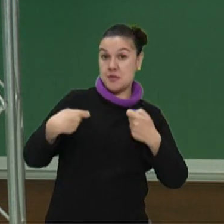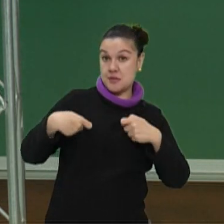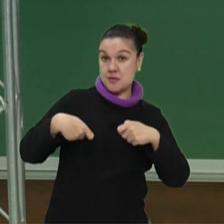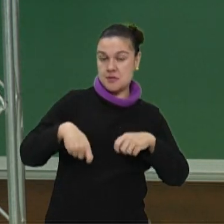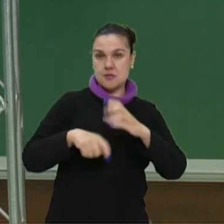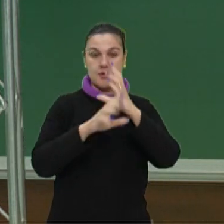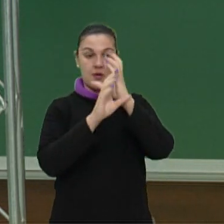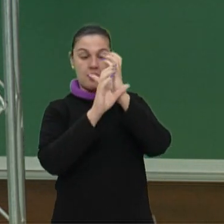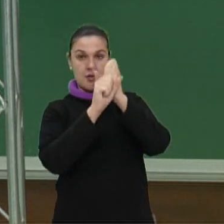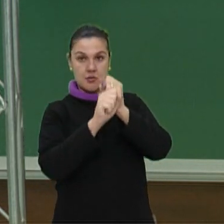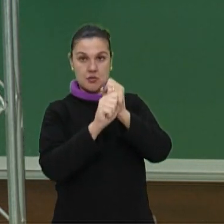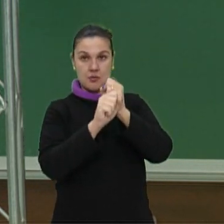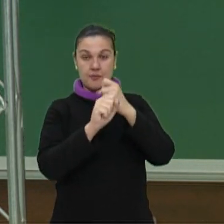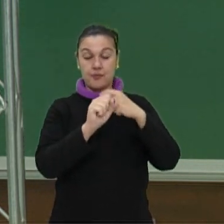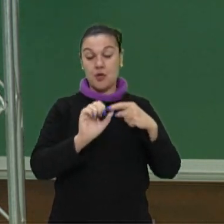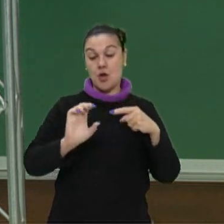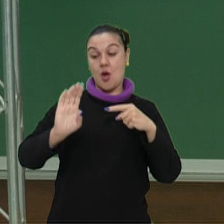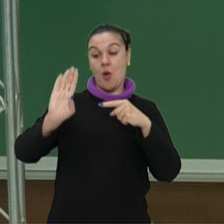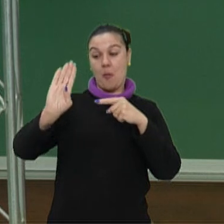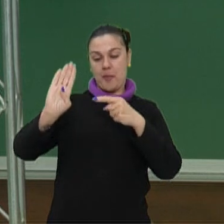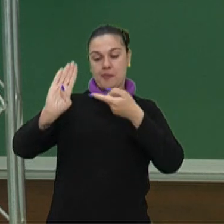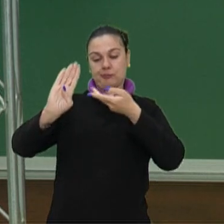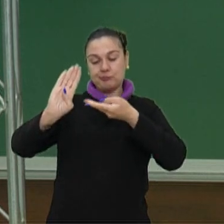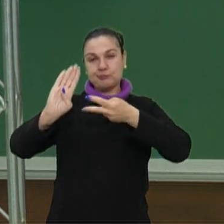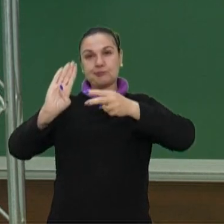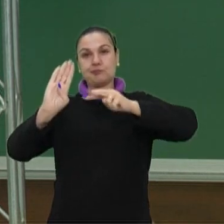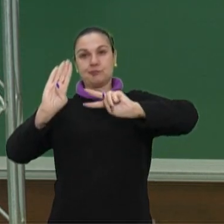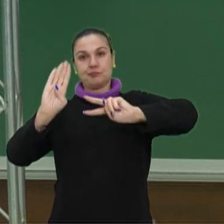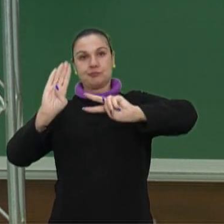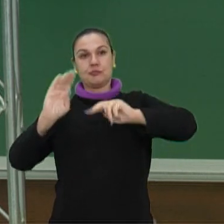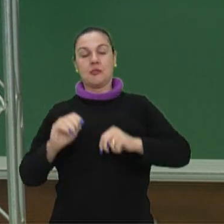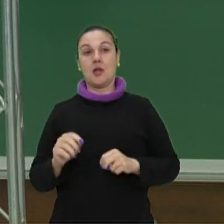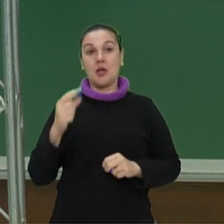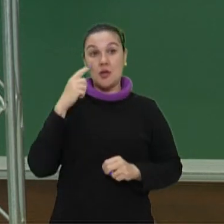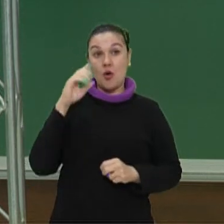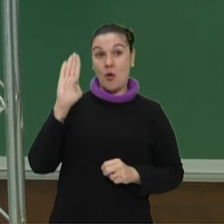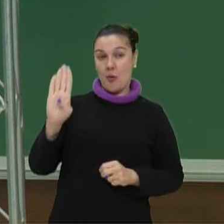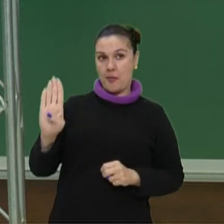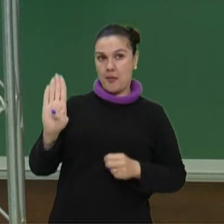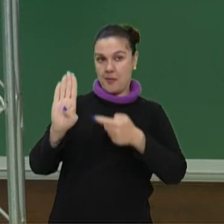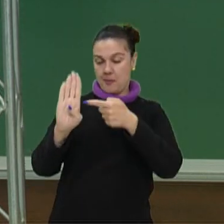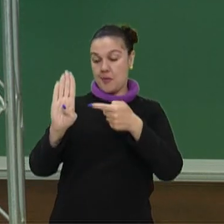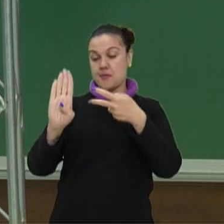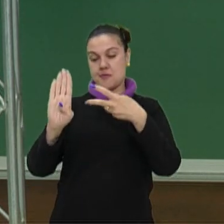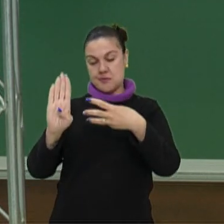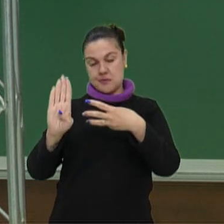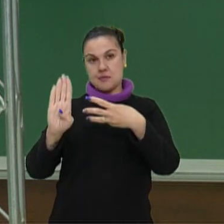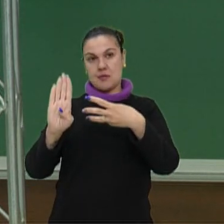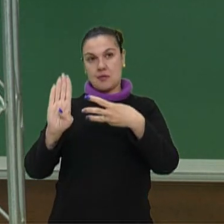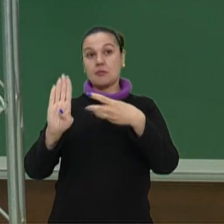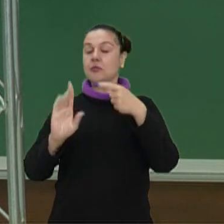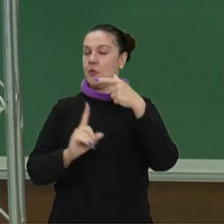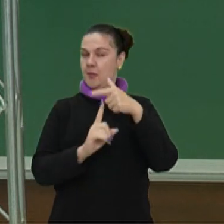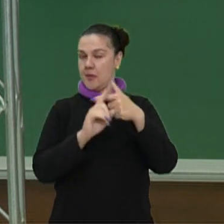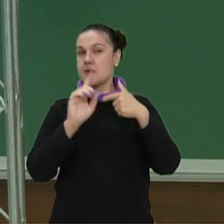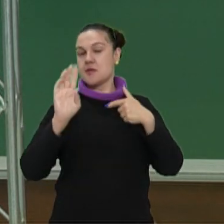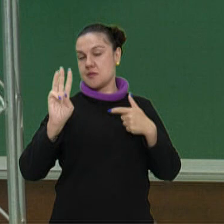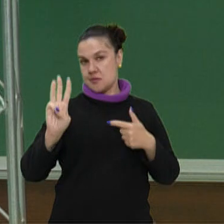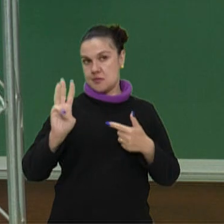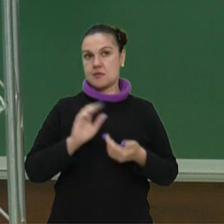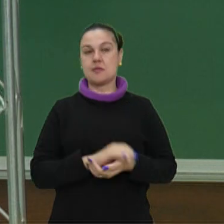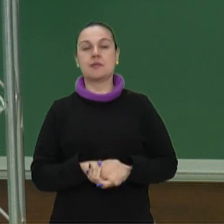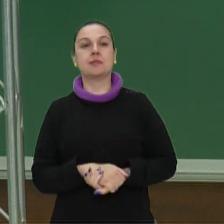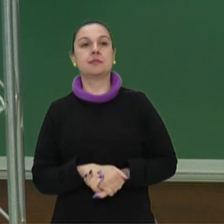a soma é o b com sinal trocado. O meu b é menos 3, trocou sinal, mais 3. Então, a soma